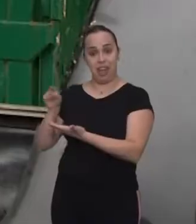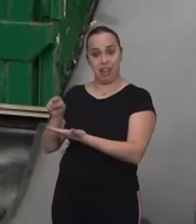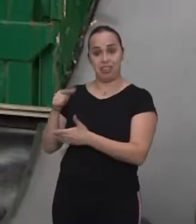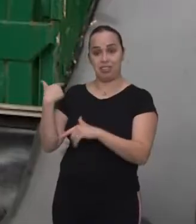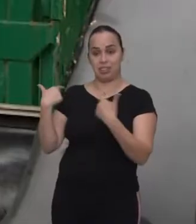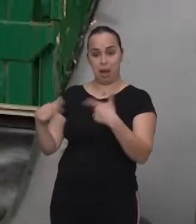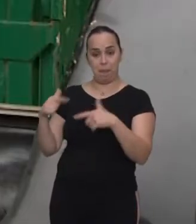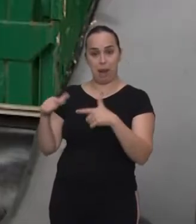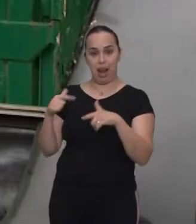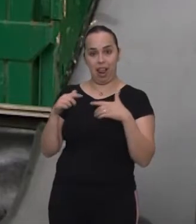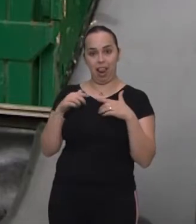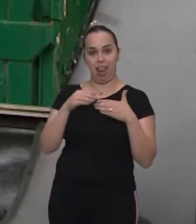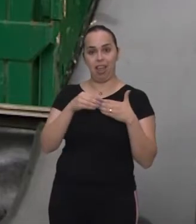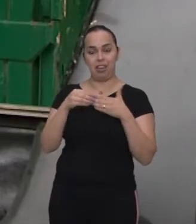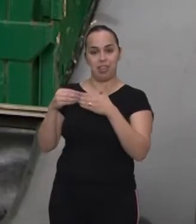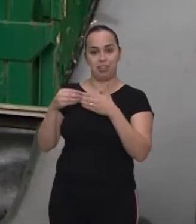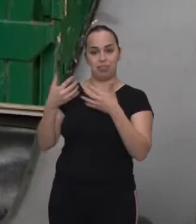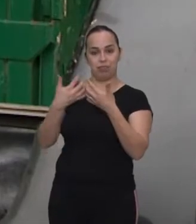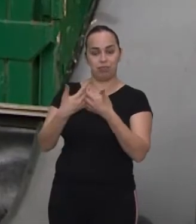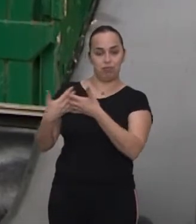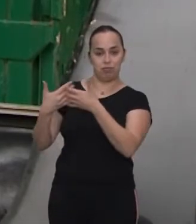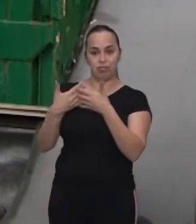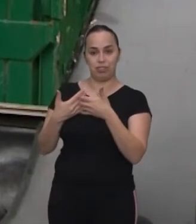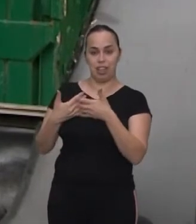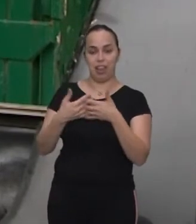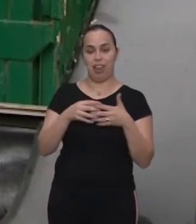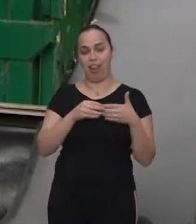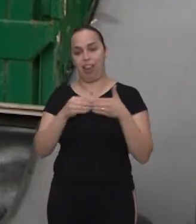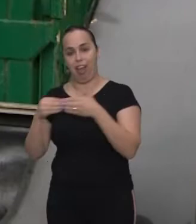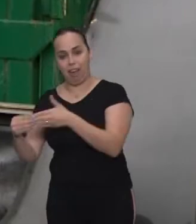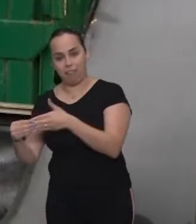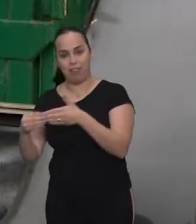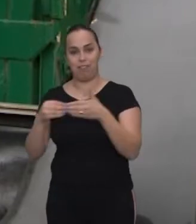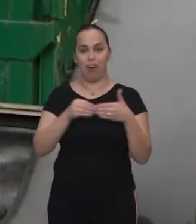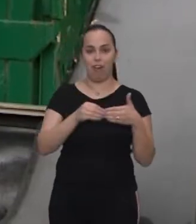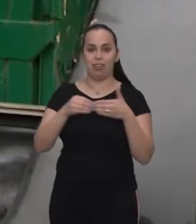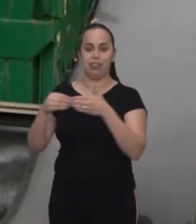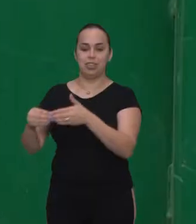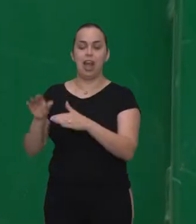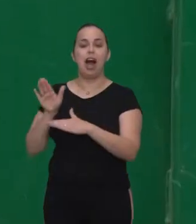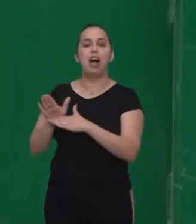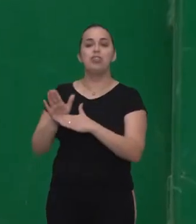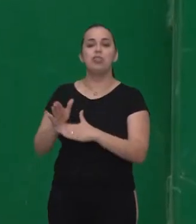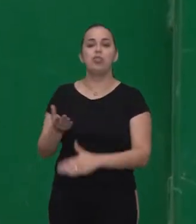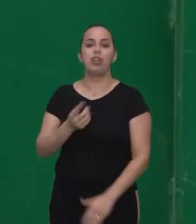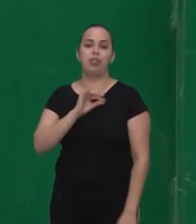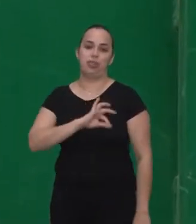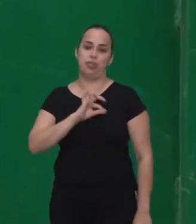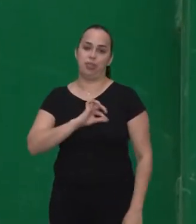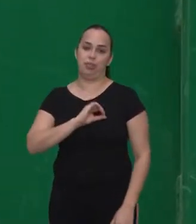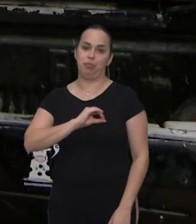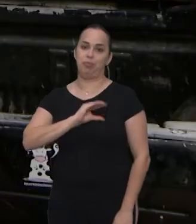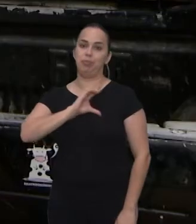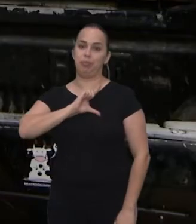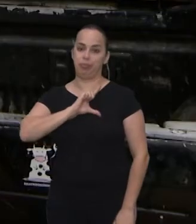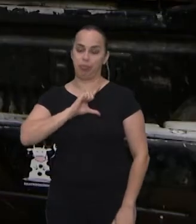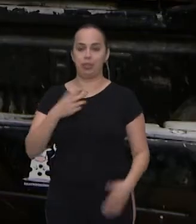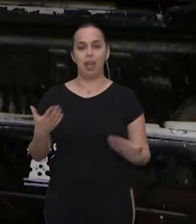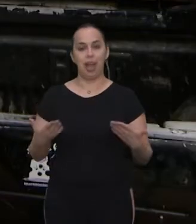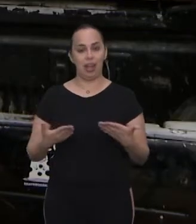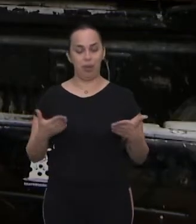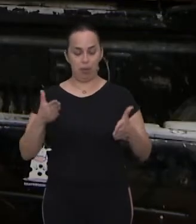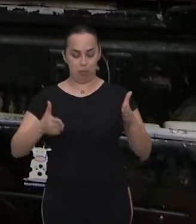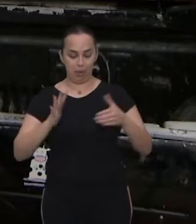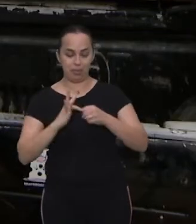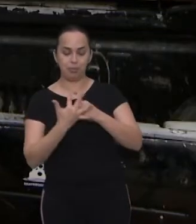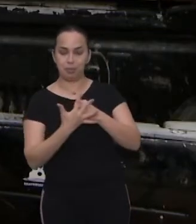o Carlos Ele trabalha com carreto de entulho e assim contava e até o pev estão ajudando na renda teve